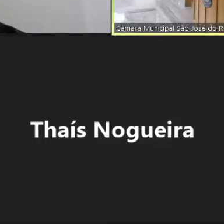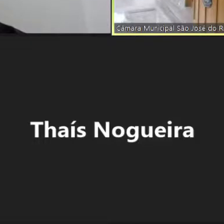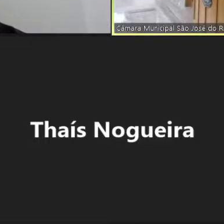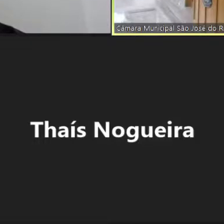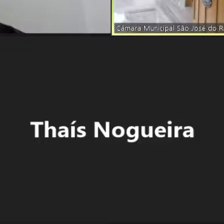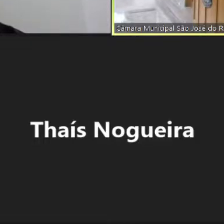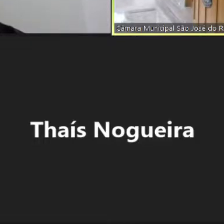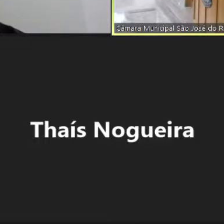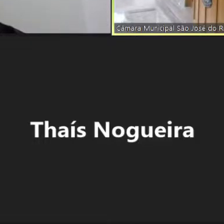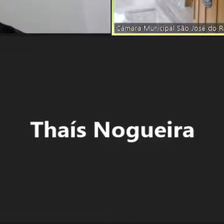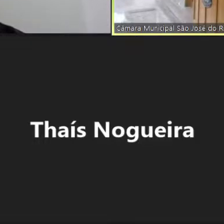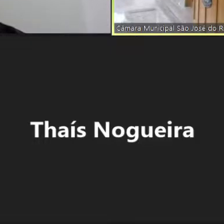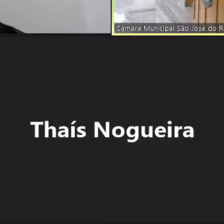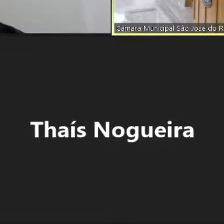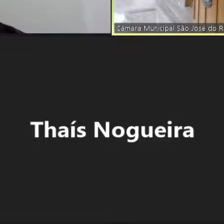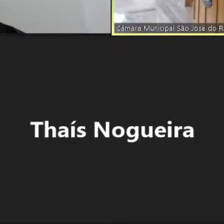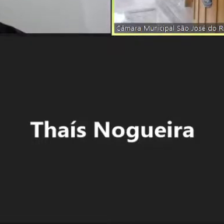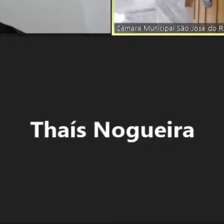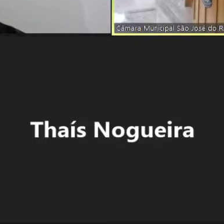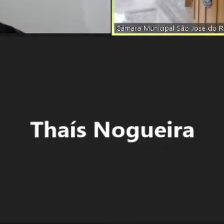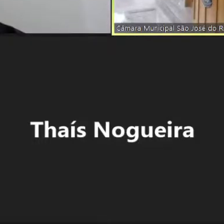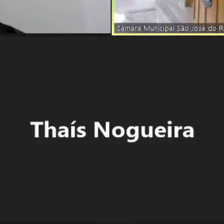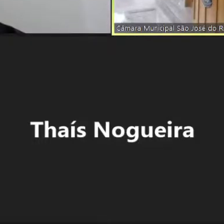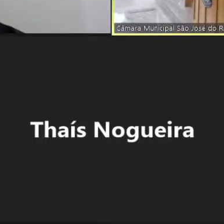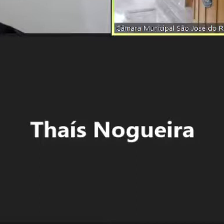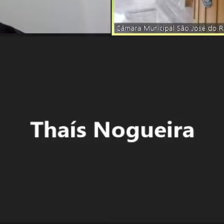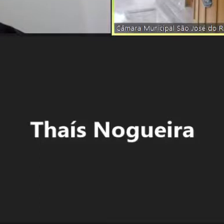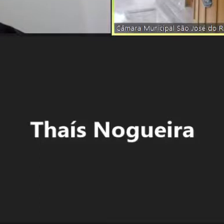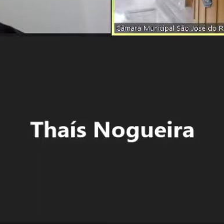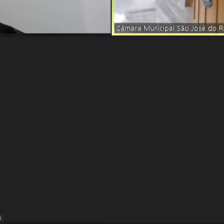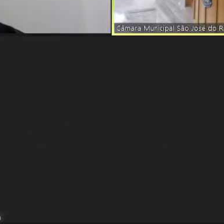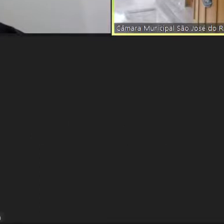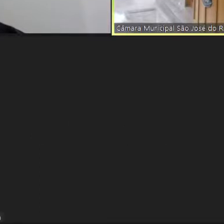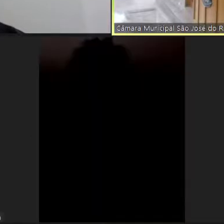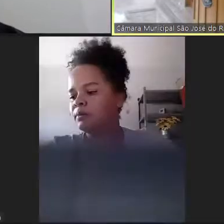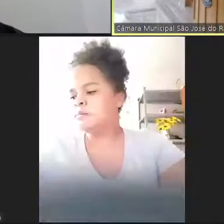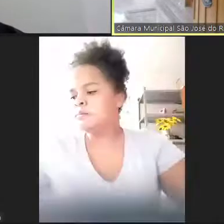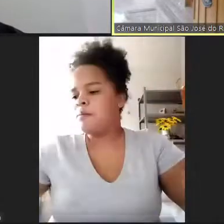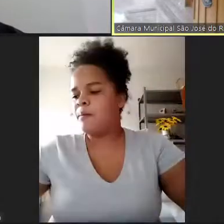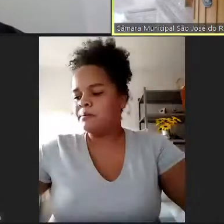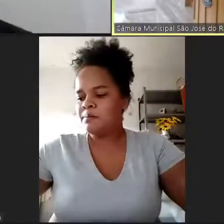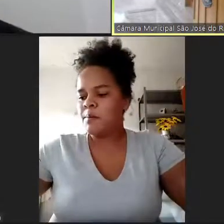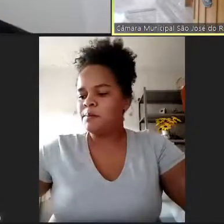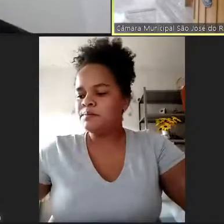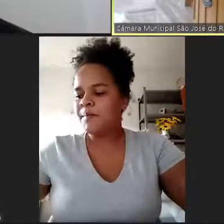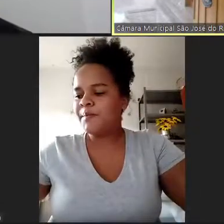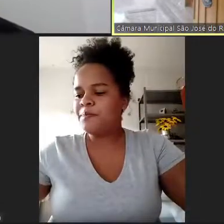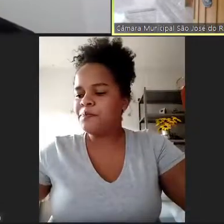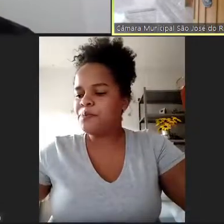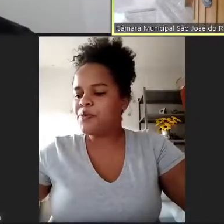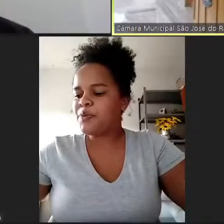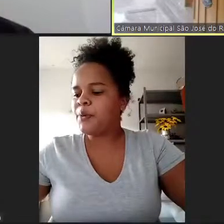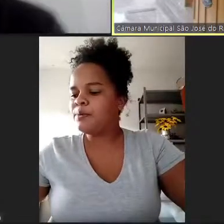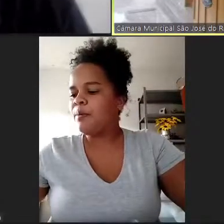aqui. Cumprimentar também, senhor presidente, o deputado Silvio Torres, esse trabalho que eu e o companheiro Henrique estamos fazendo, não só com o